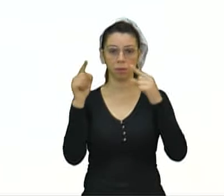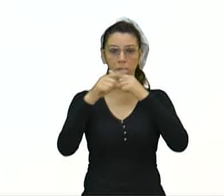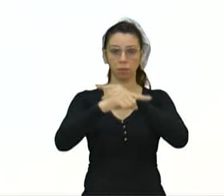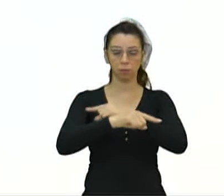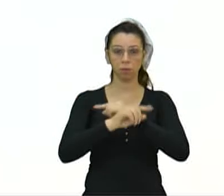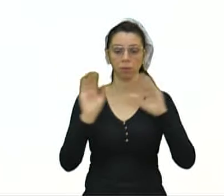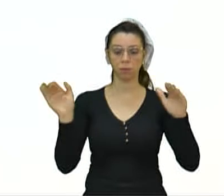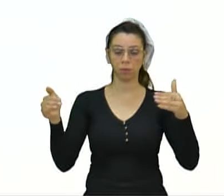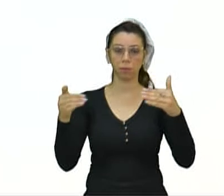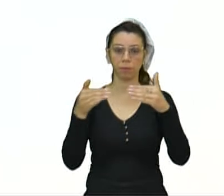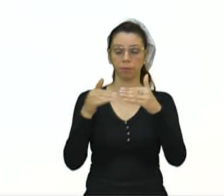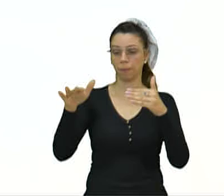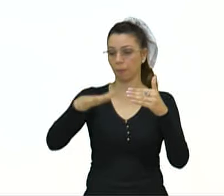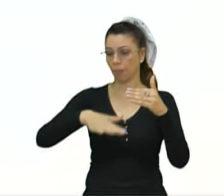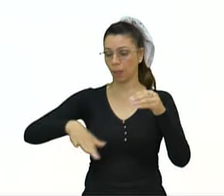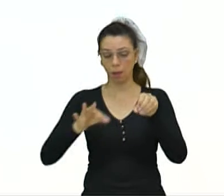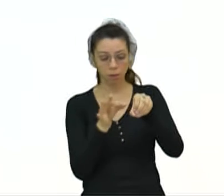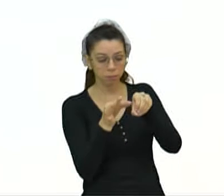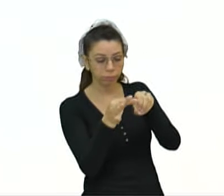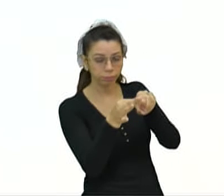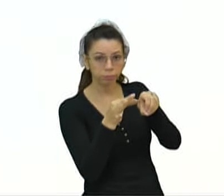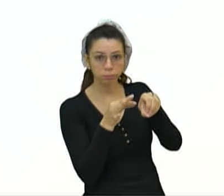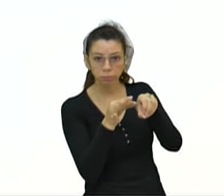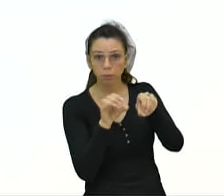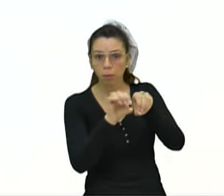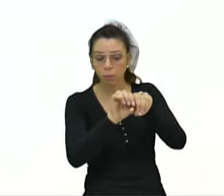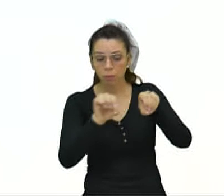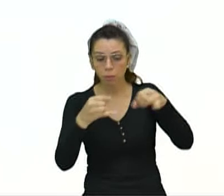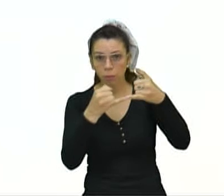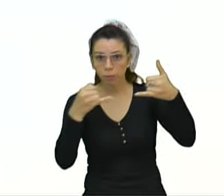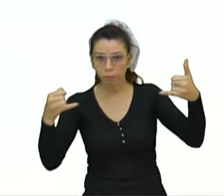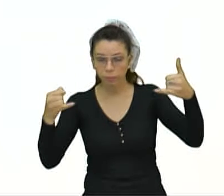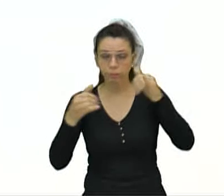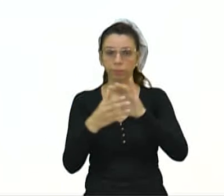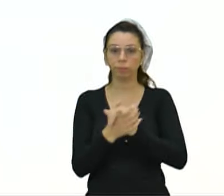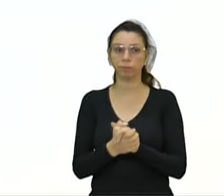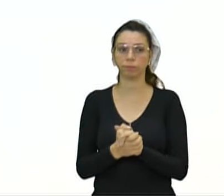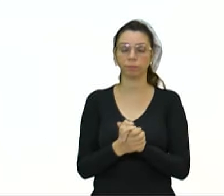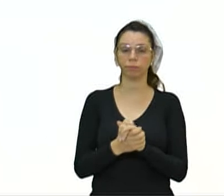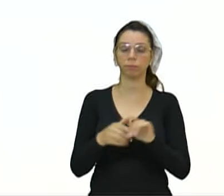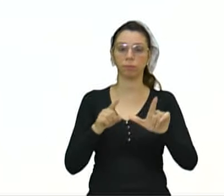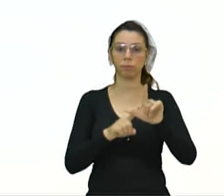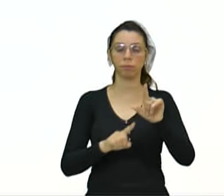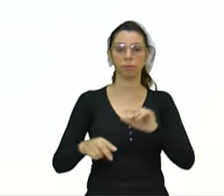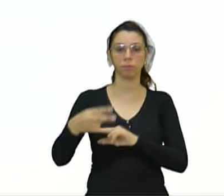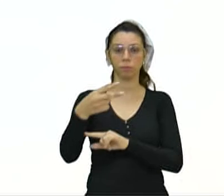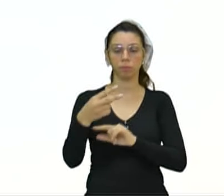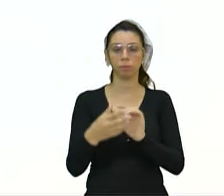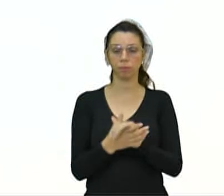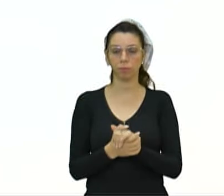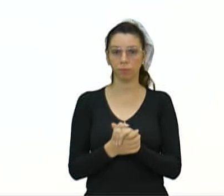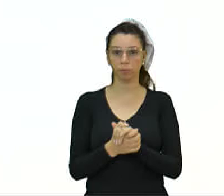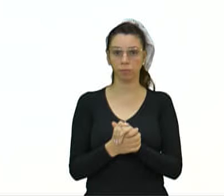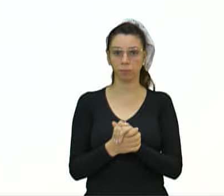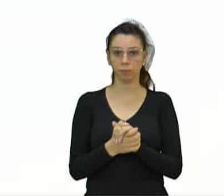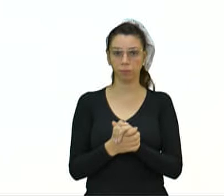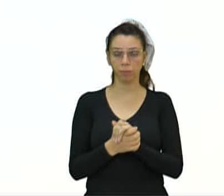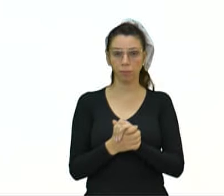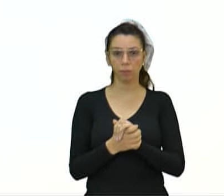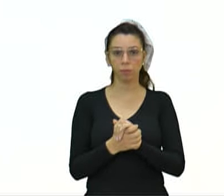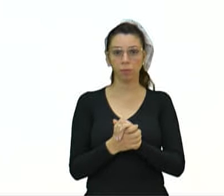proporcional à área de secção transversal do fio. Item B. Item 2. A resistência é